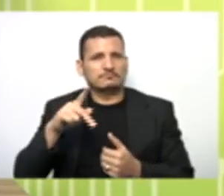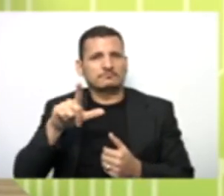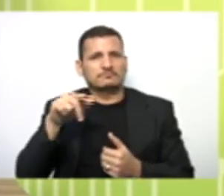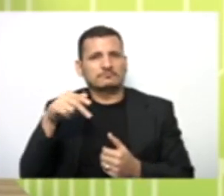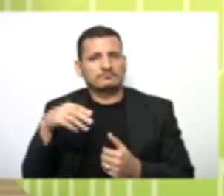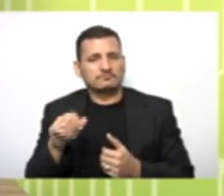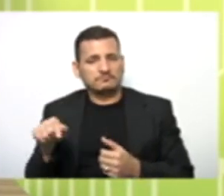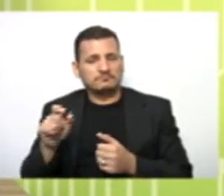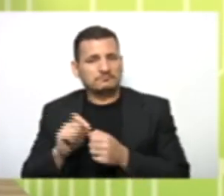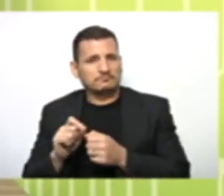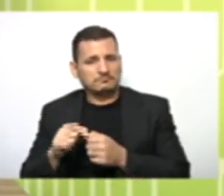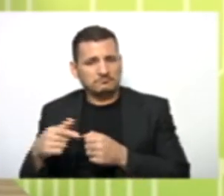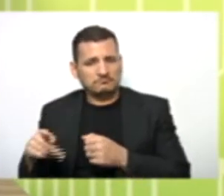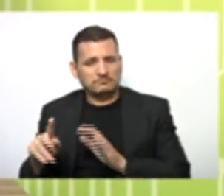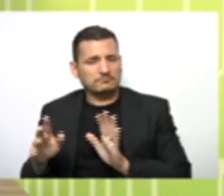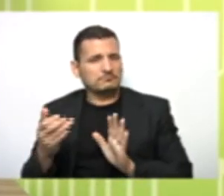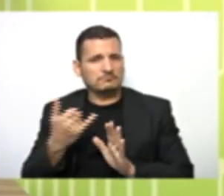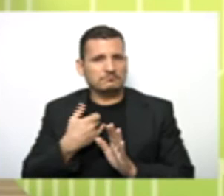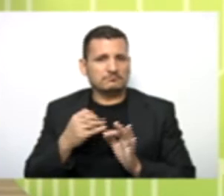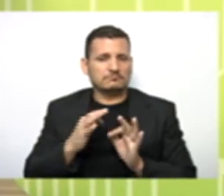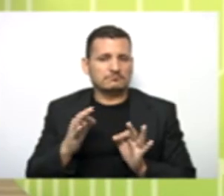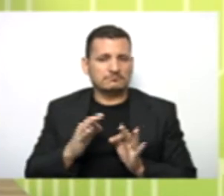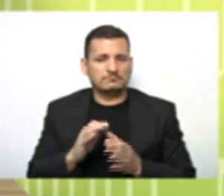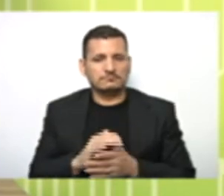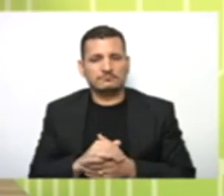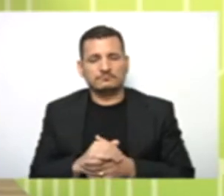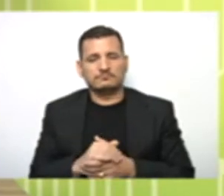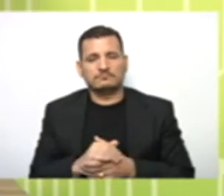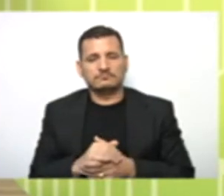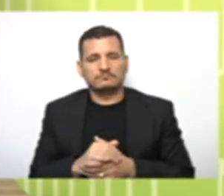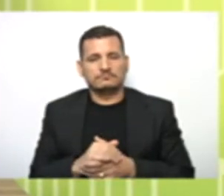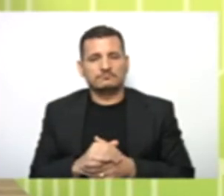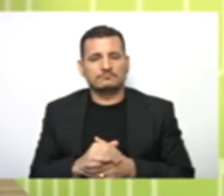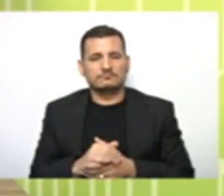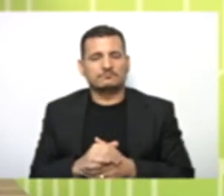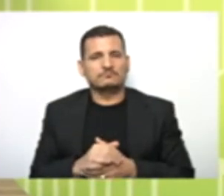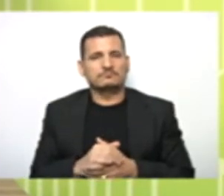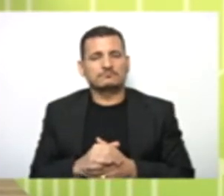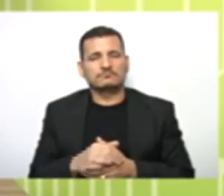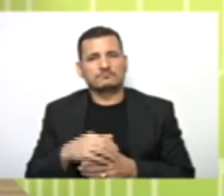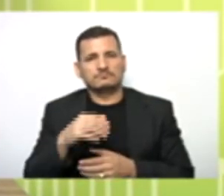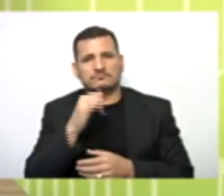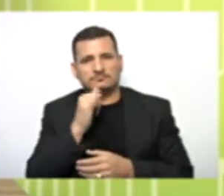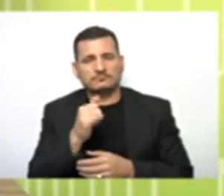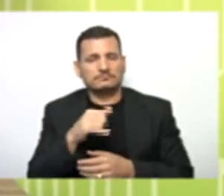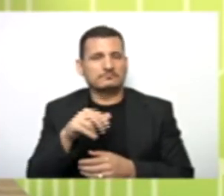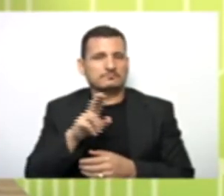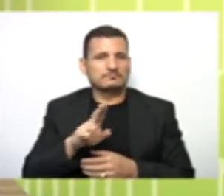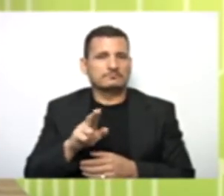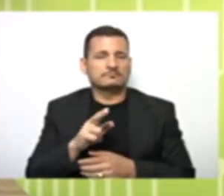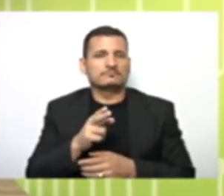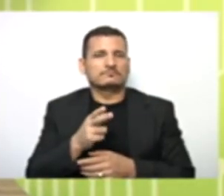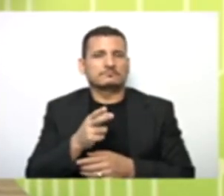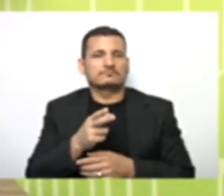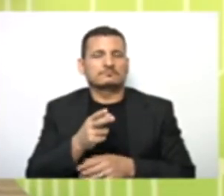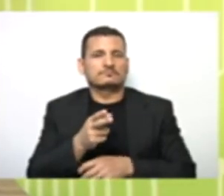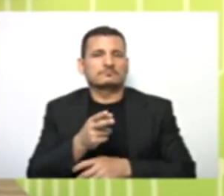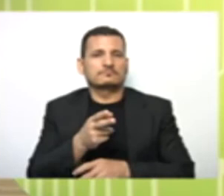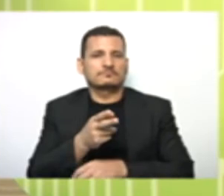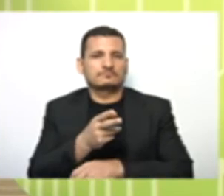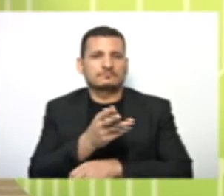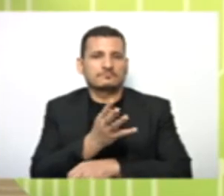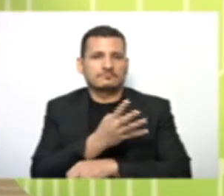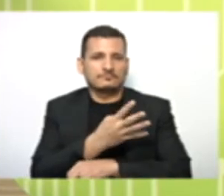sem nem te comunicar. E um outro exemplo, quem usa o Windows, né, deve ficar chateado quando manda desligar, né, professor?